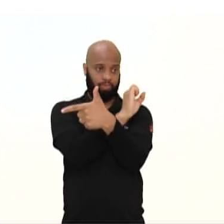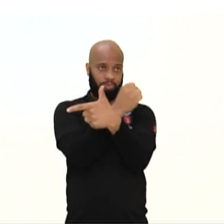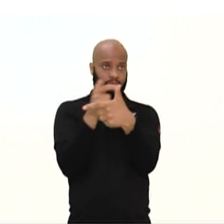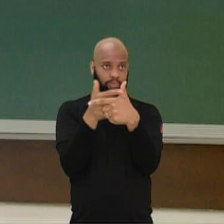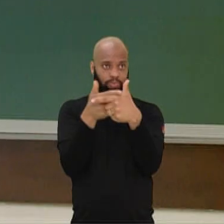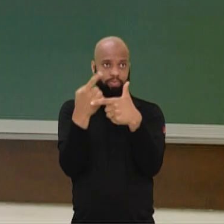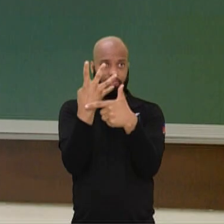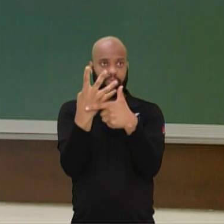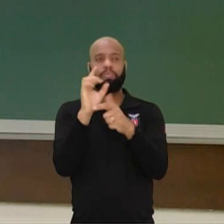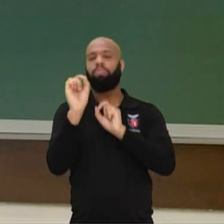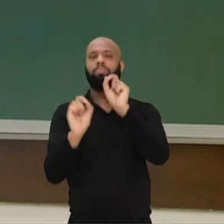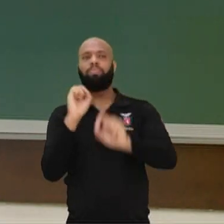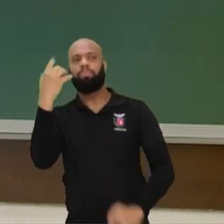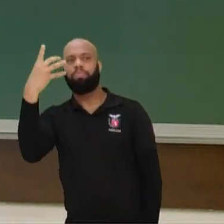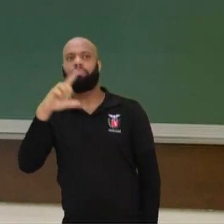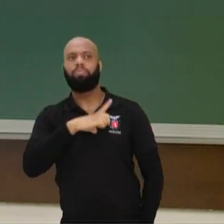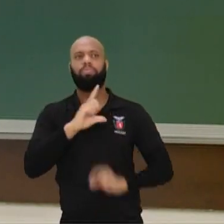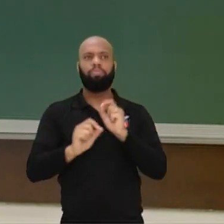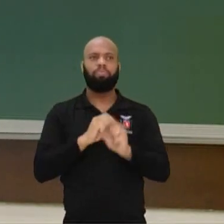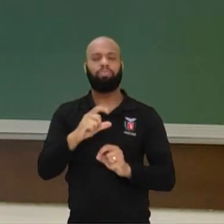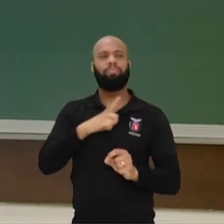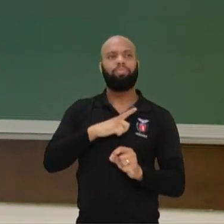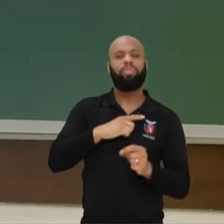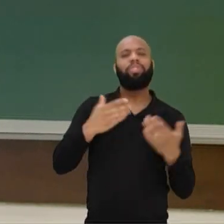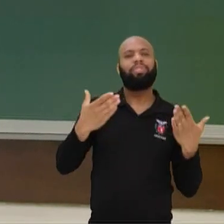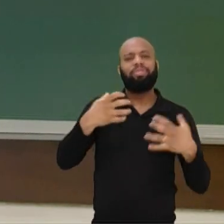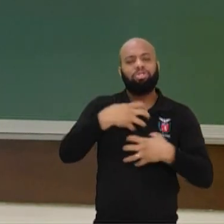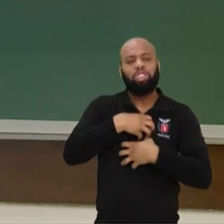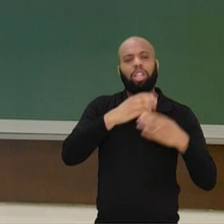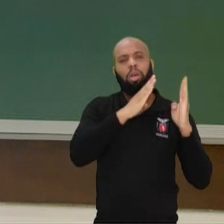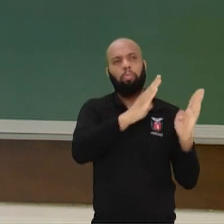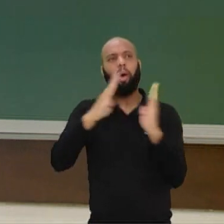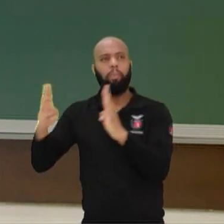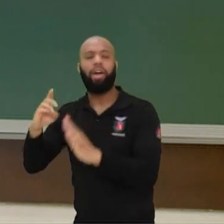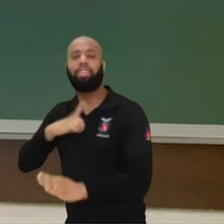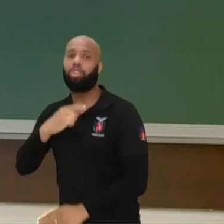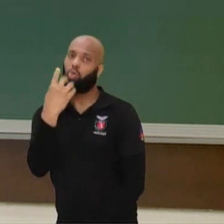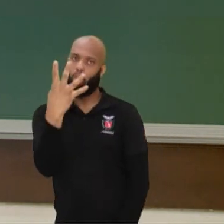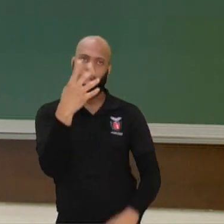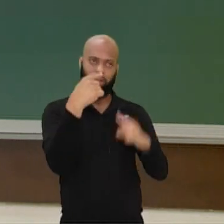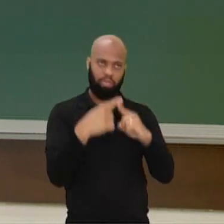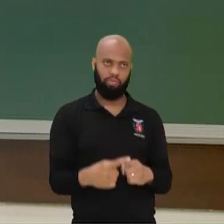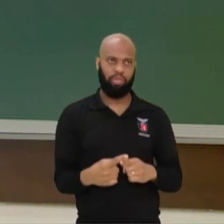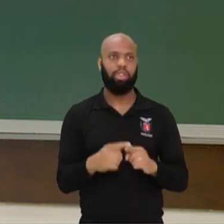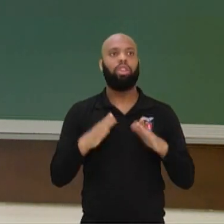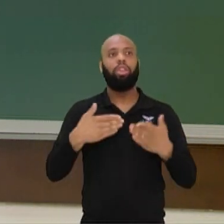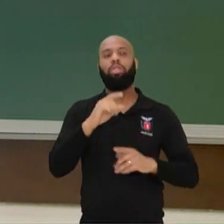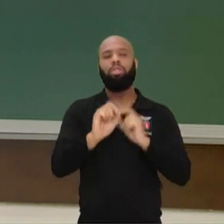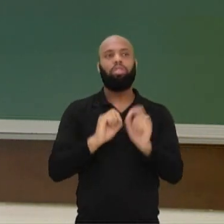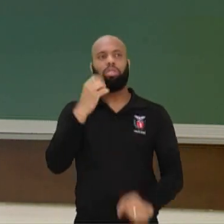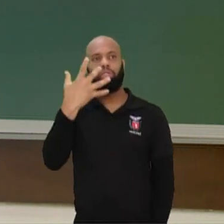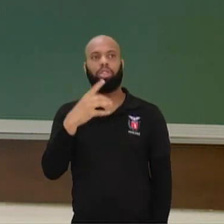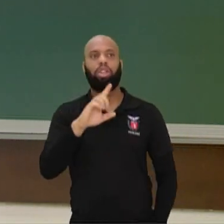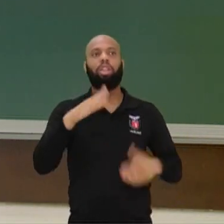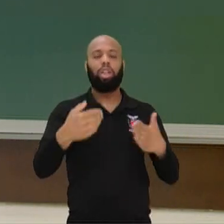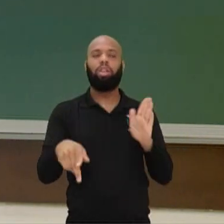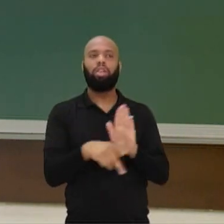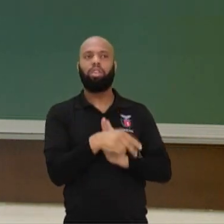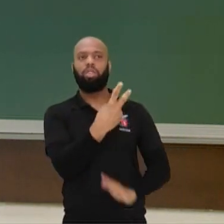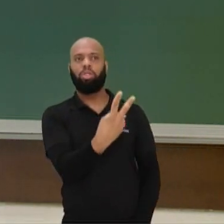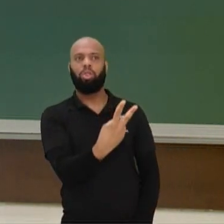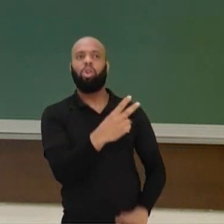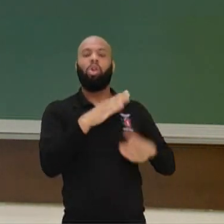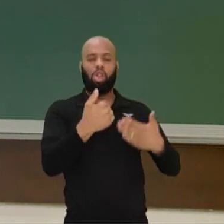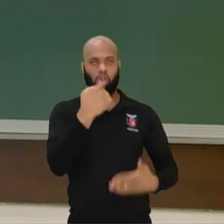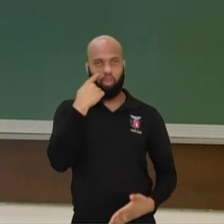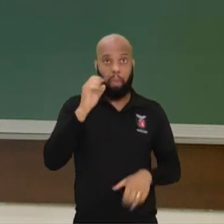o que vai acontecer. Ele vai passar por essa sequência 4 vezes. E aí, vai parar no 2. Ele vai